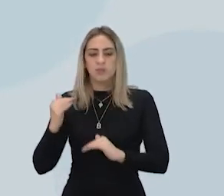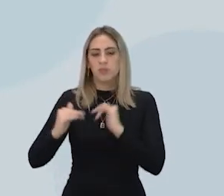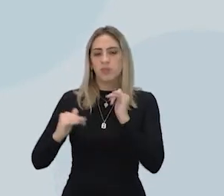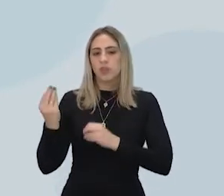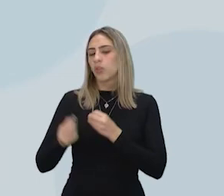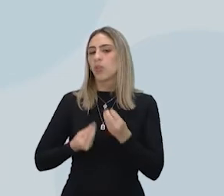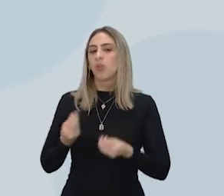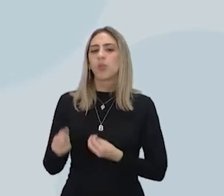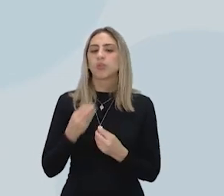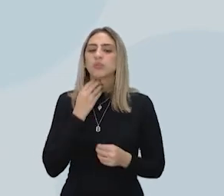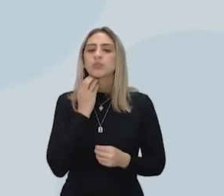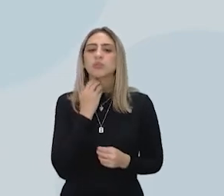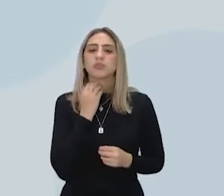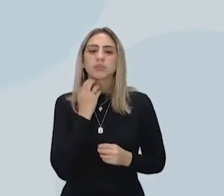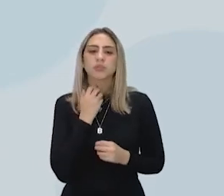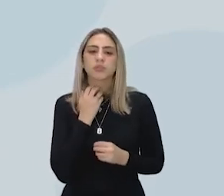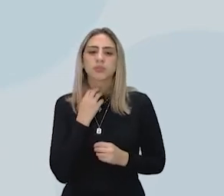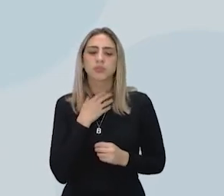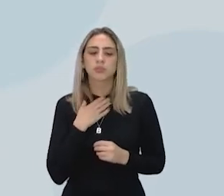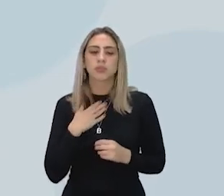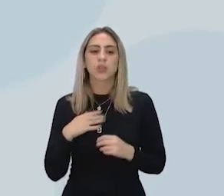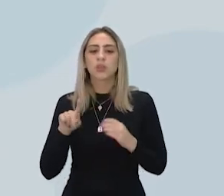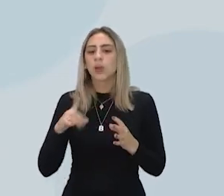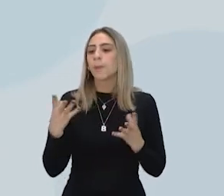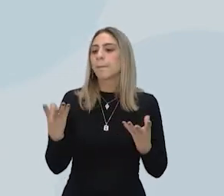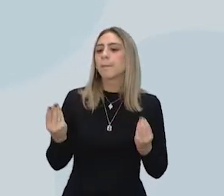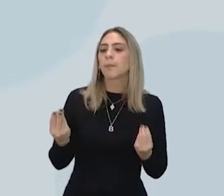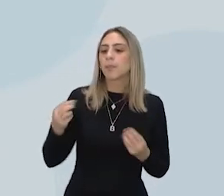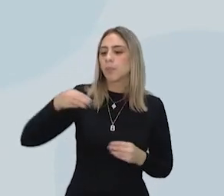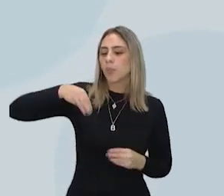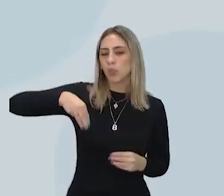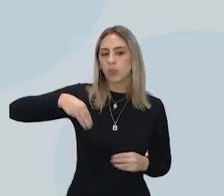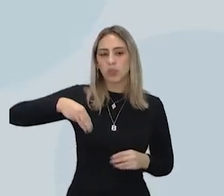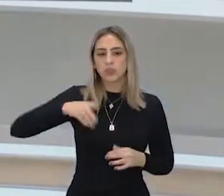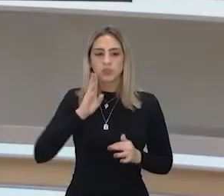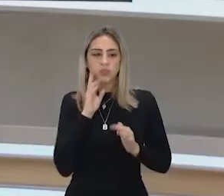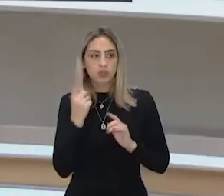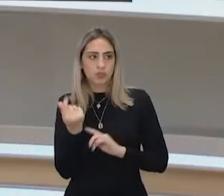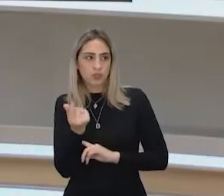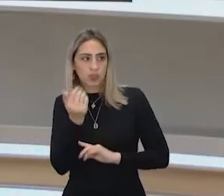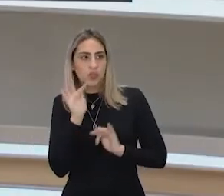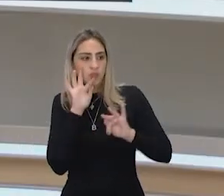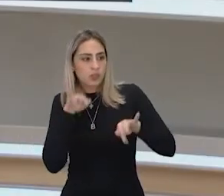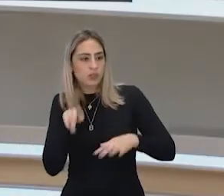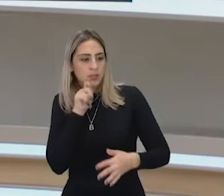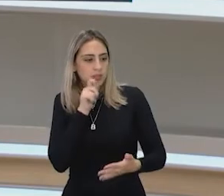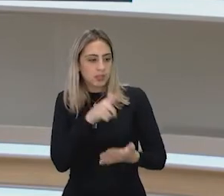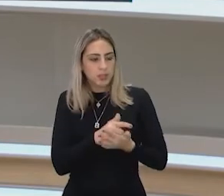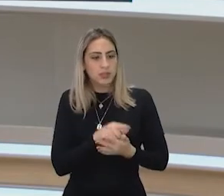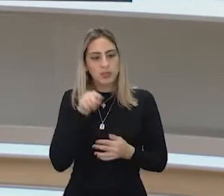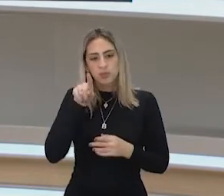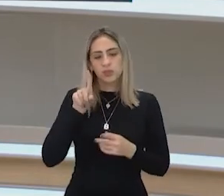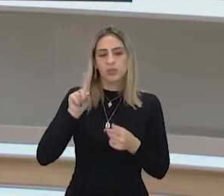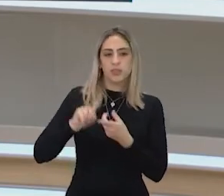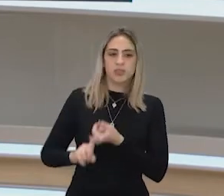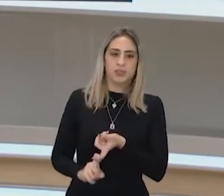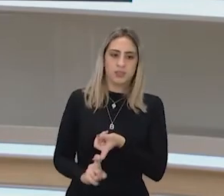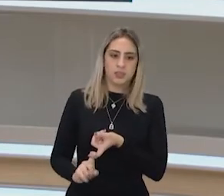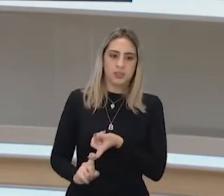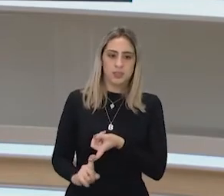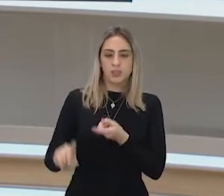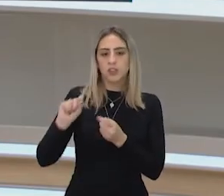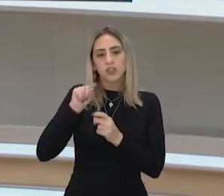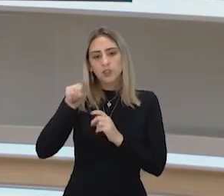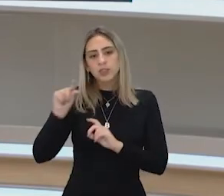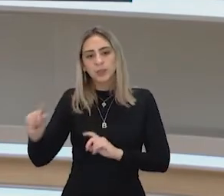M vai ser o montante. O que é o montante? O valor final que você vai ter que pagar. tá certo? O que você está devendo ou o que